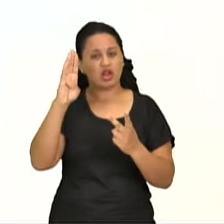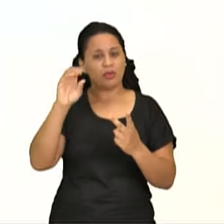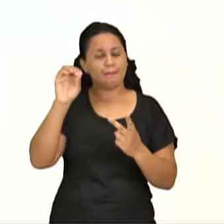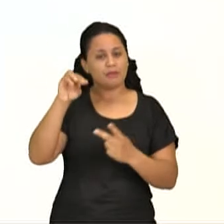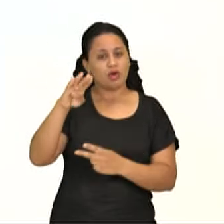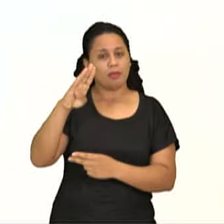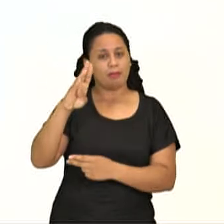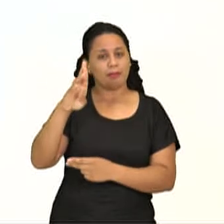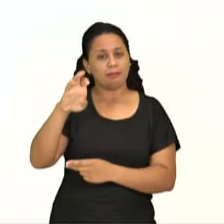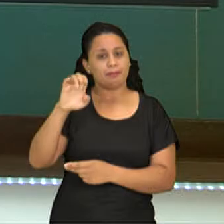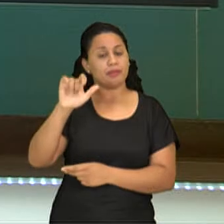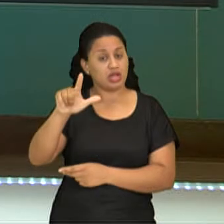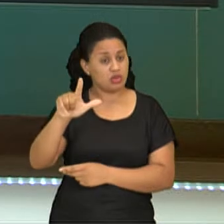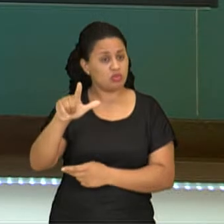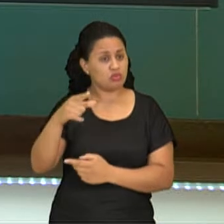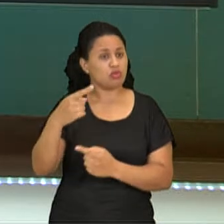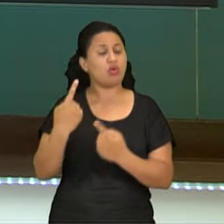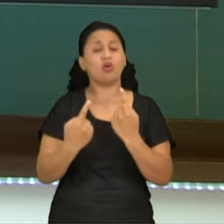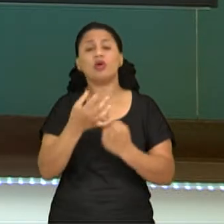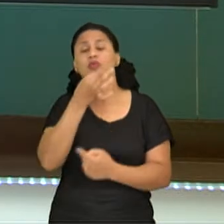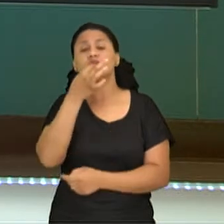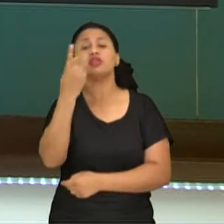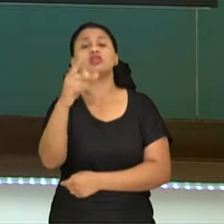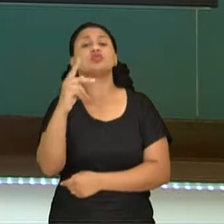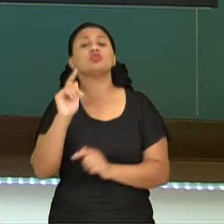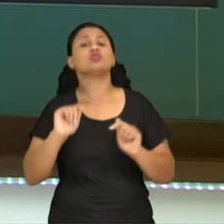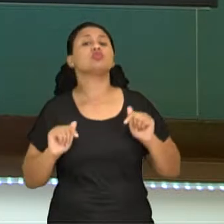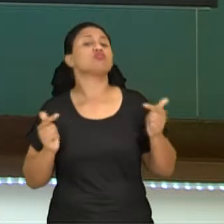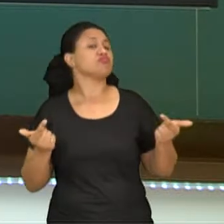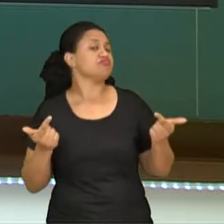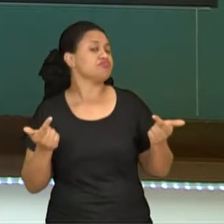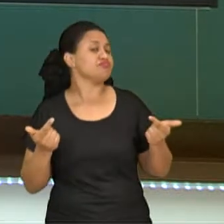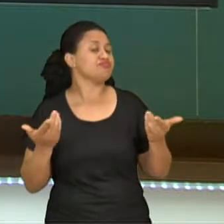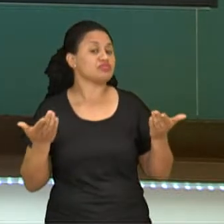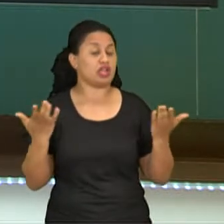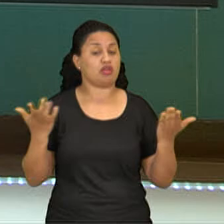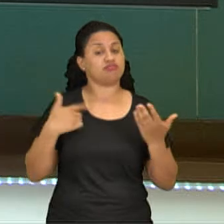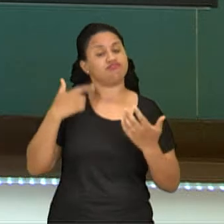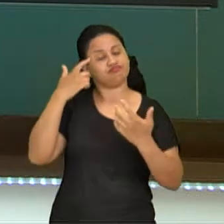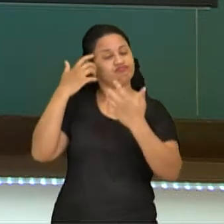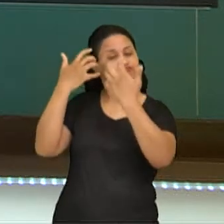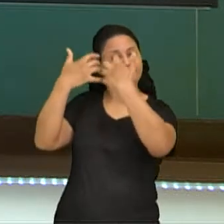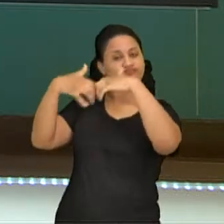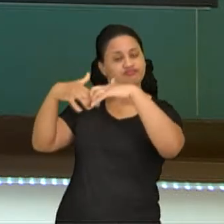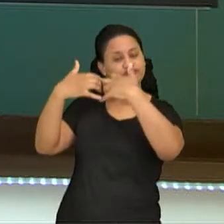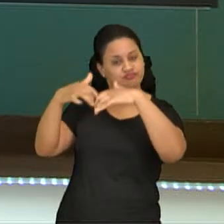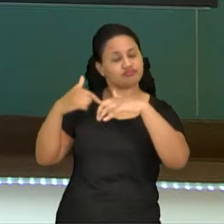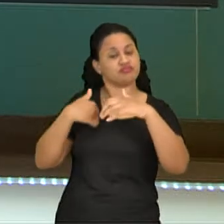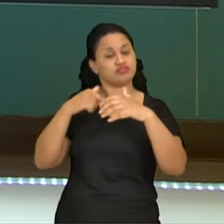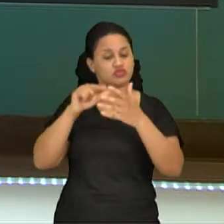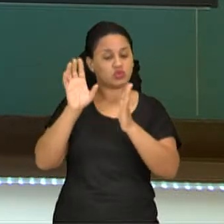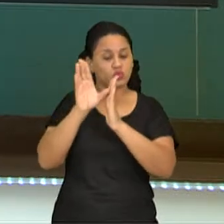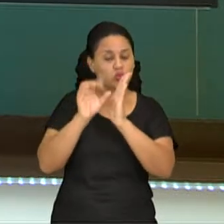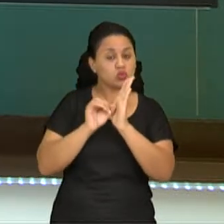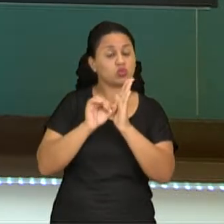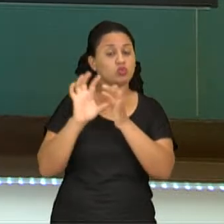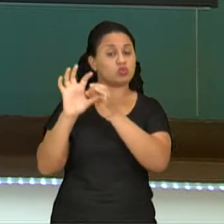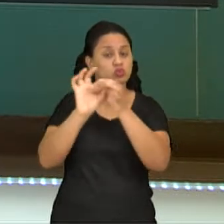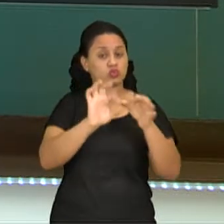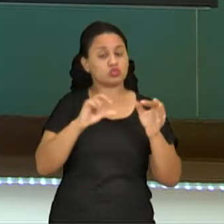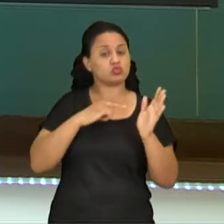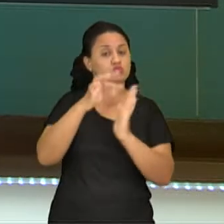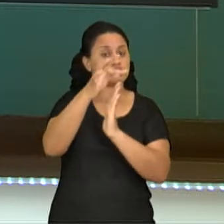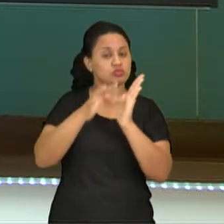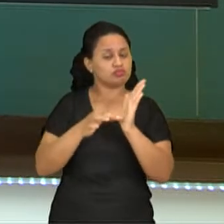é a sua opinião sobre essas atitudes? Agora a gente vai refletir um pouquinho, sobre o conteúdo e o contexto do